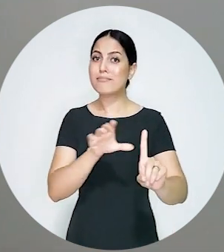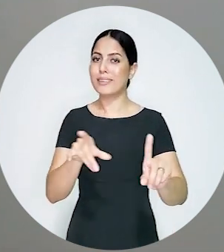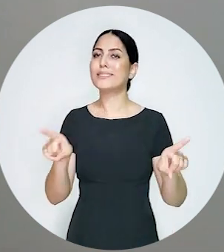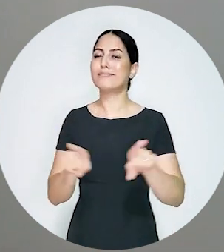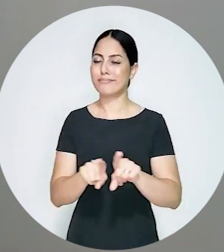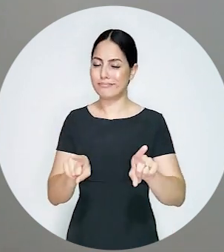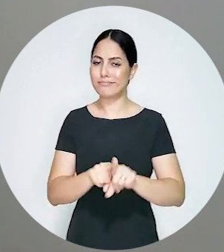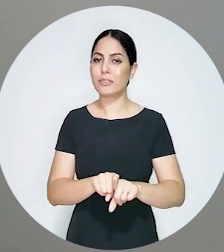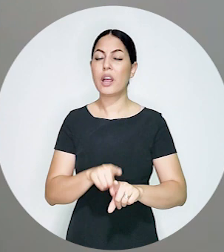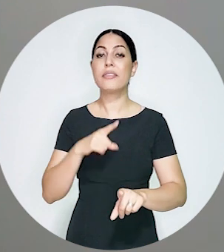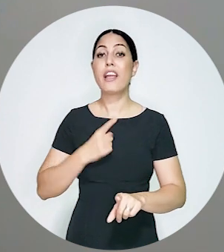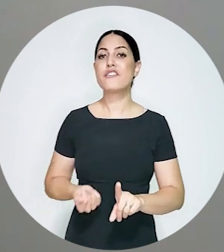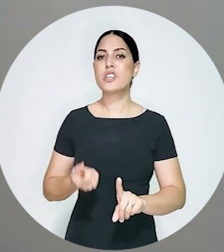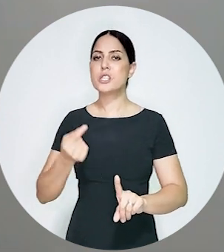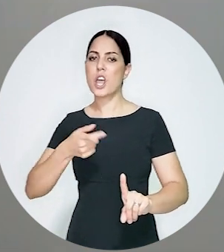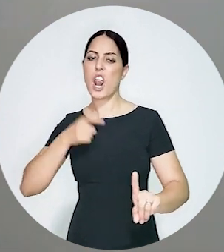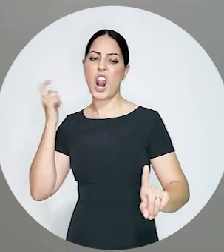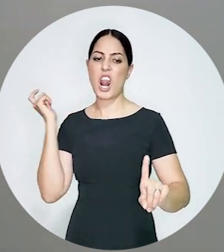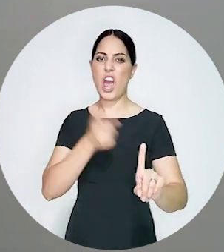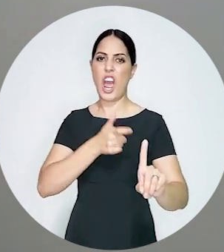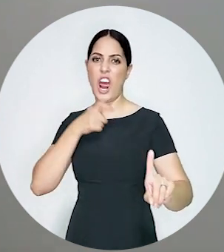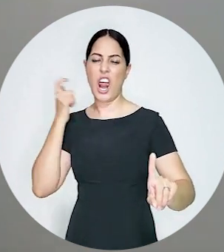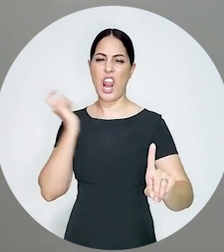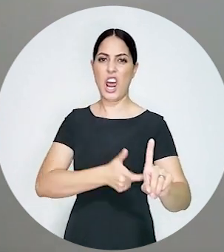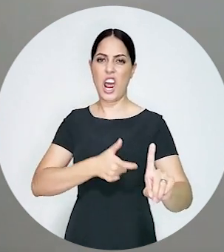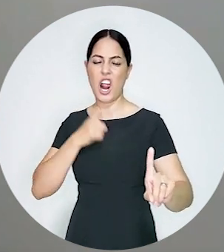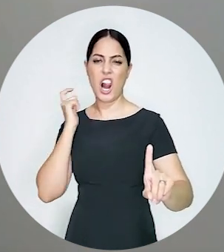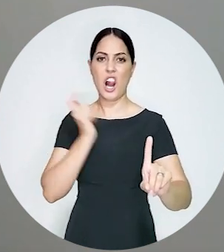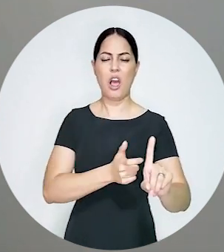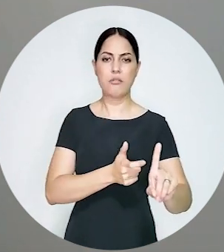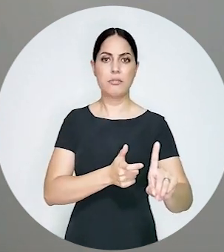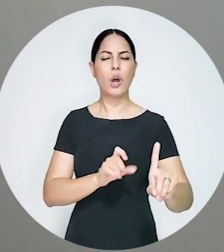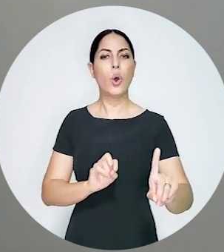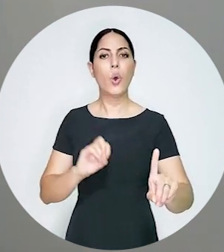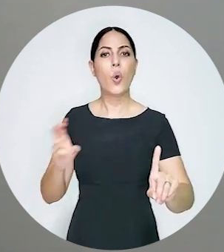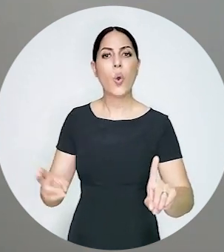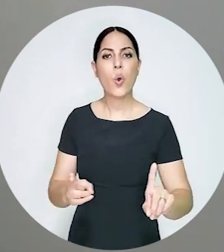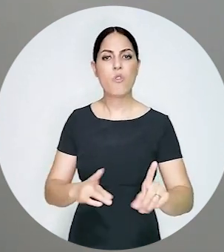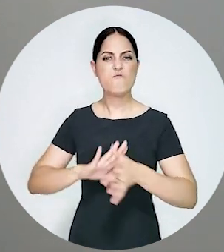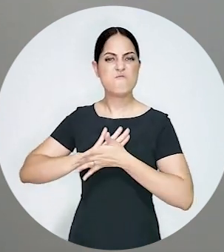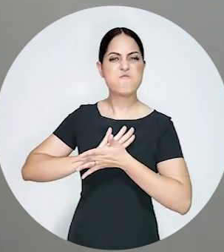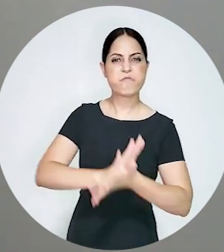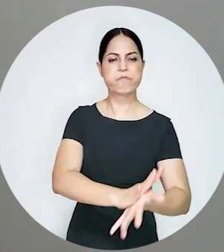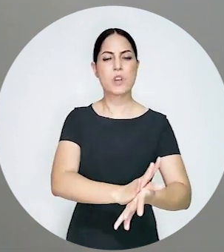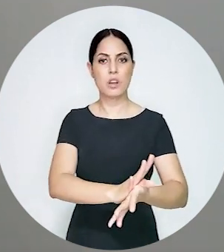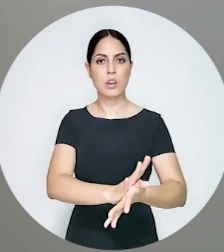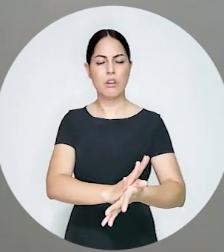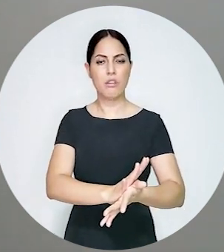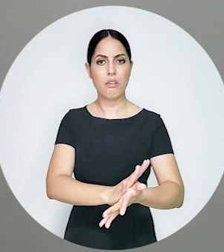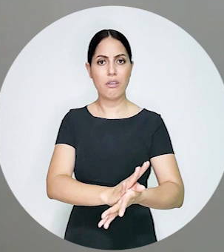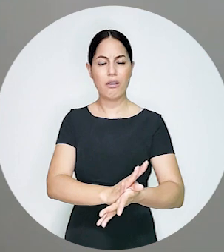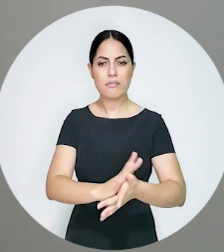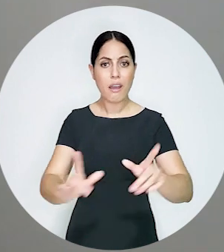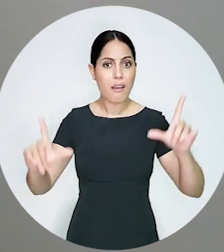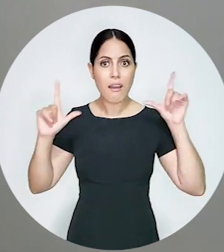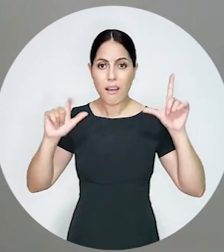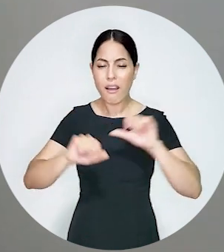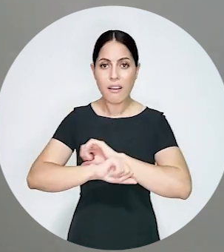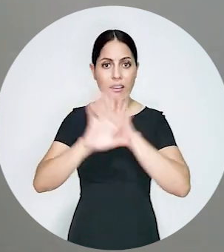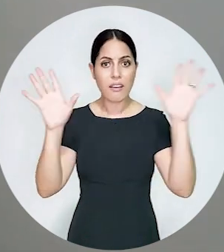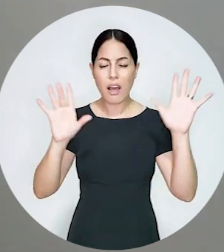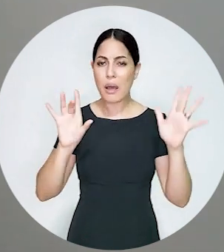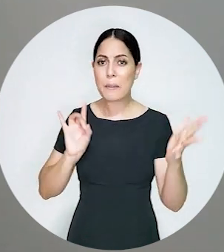de agressões físicas, agressões econômicas, a desigualdade, o preconceito que